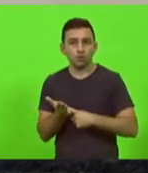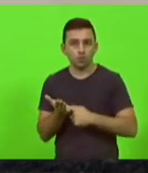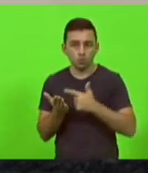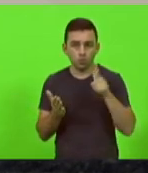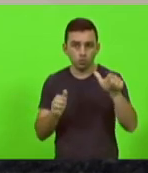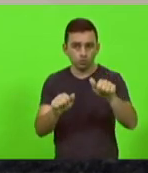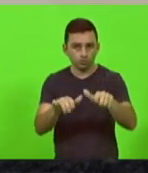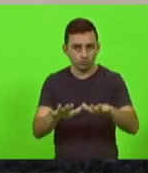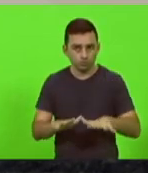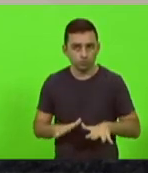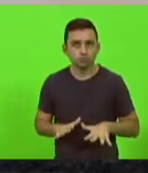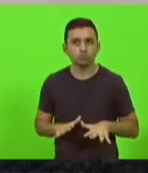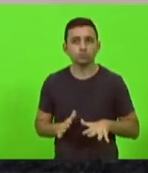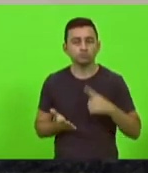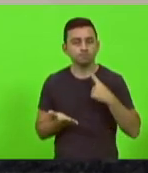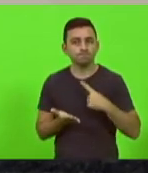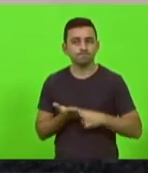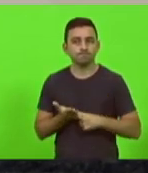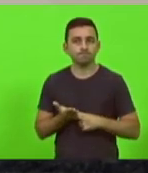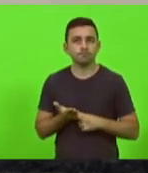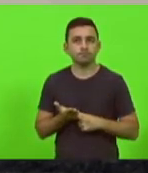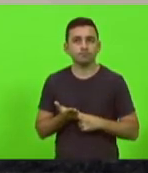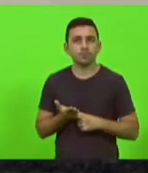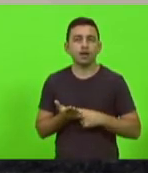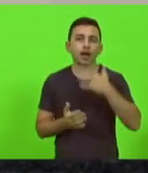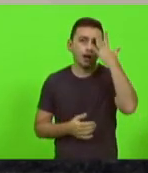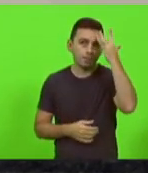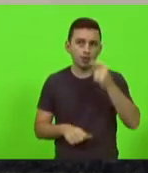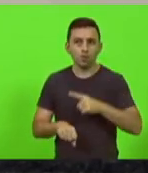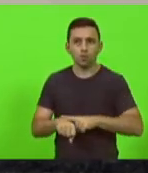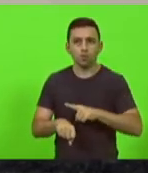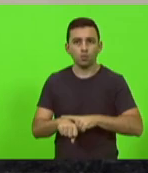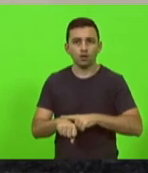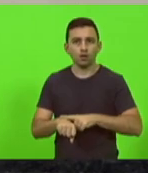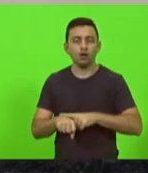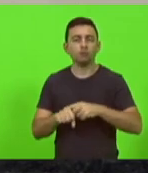sessão ordinária para amanhã no horário